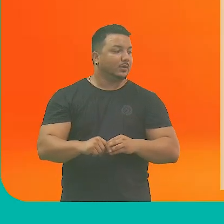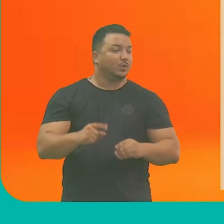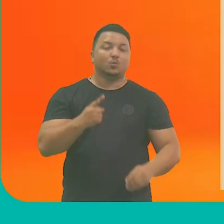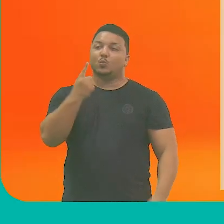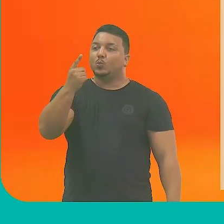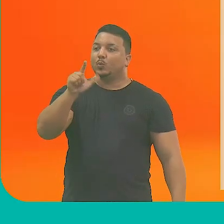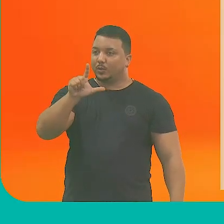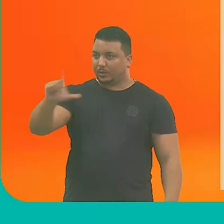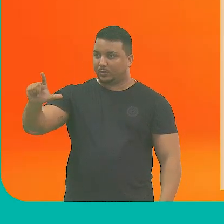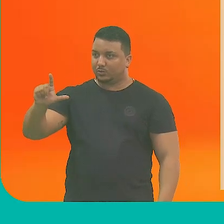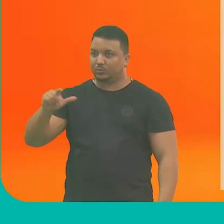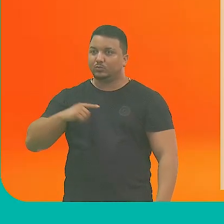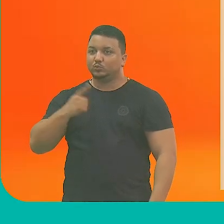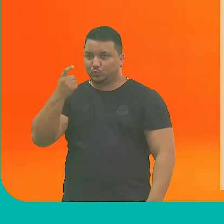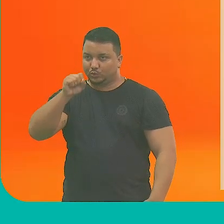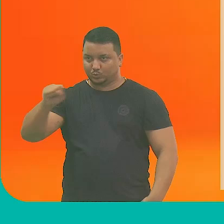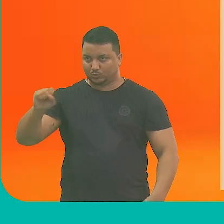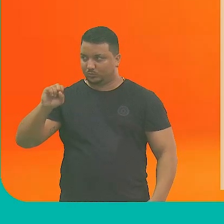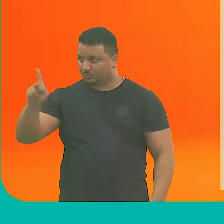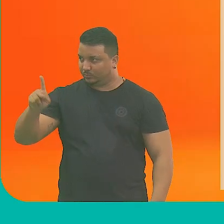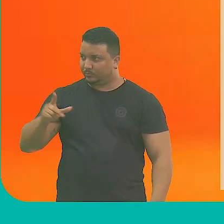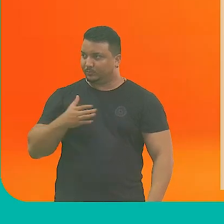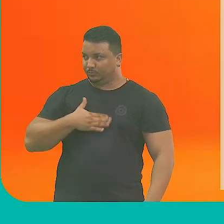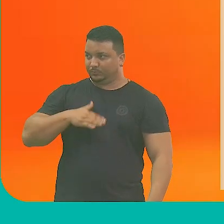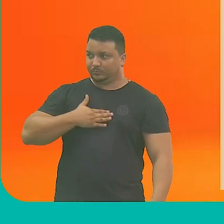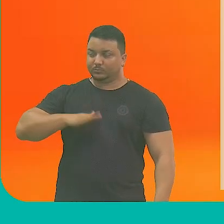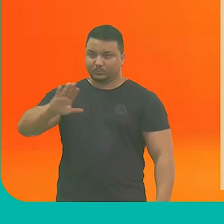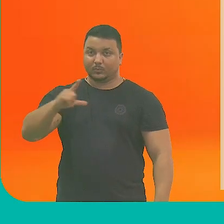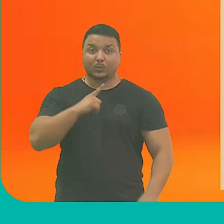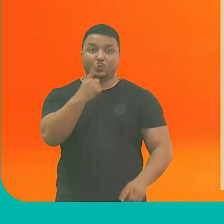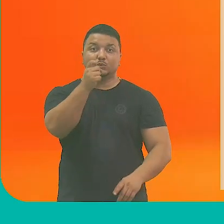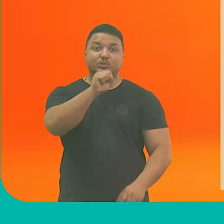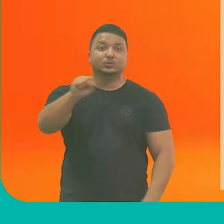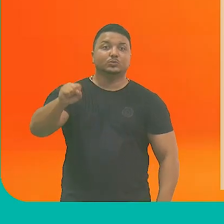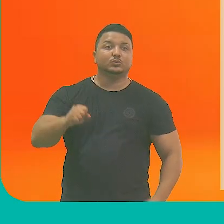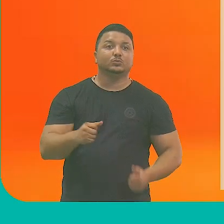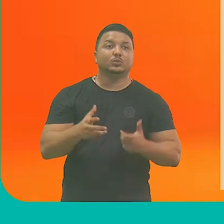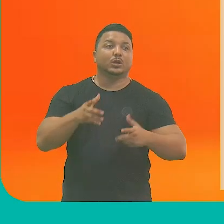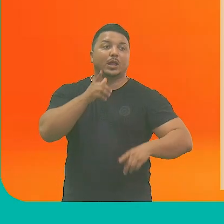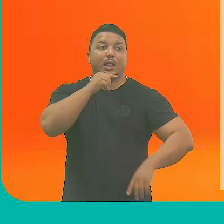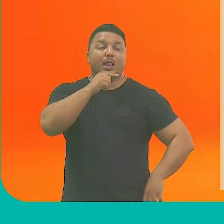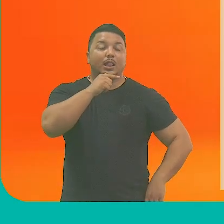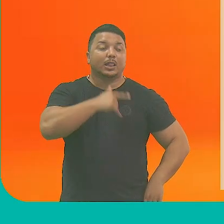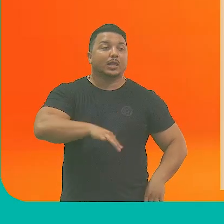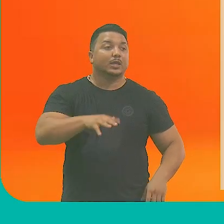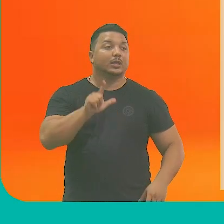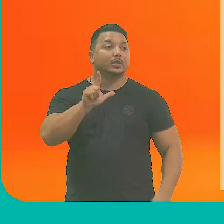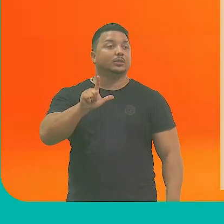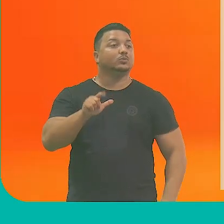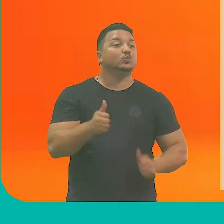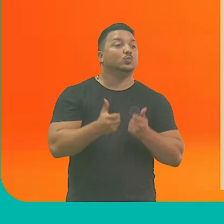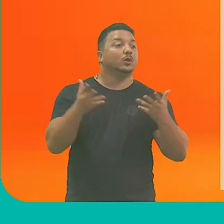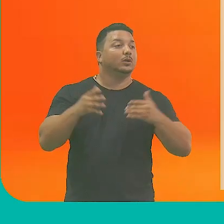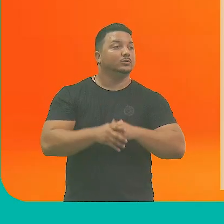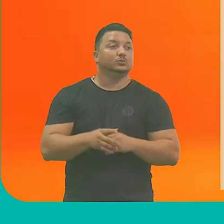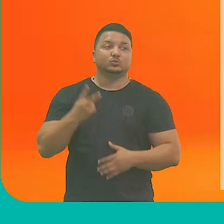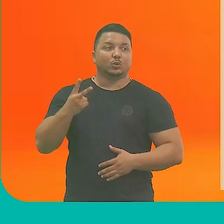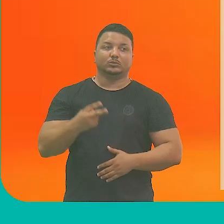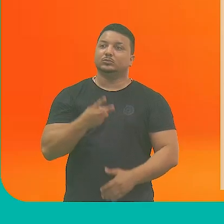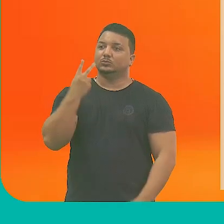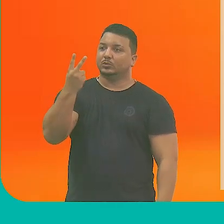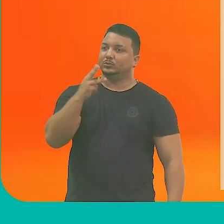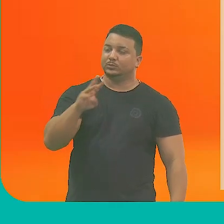1 litro por segundo. Então, em 1 segundo, tu ia ter quantos litros? 1. Em 2